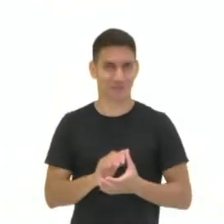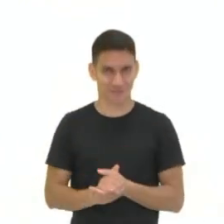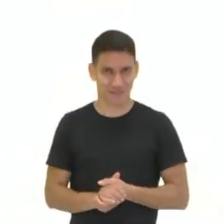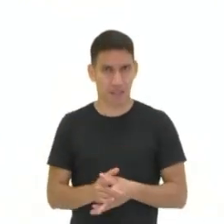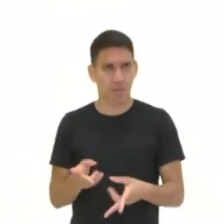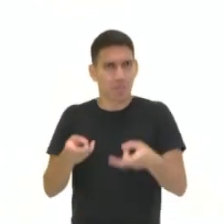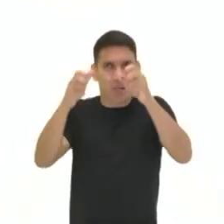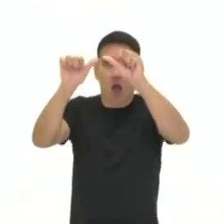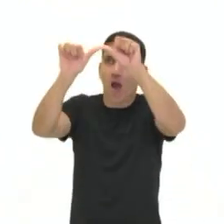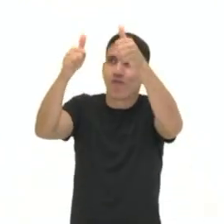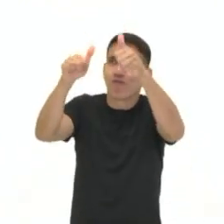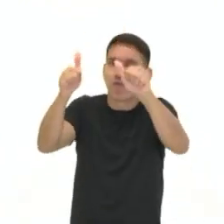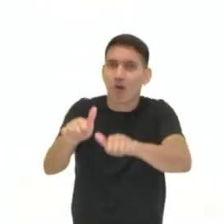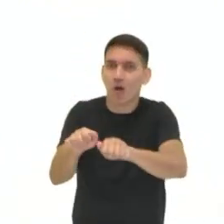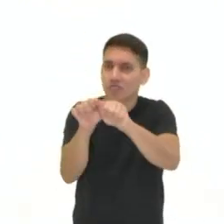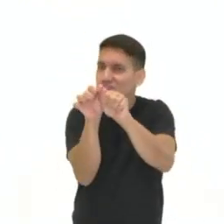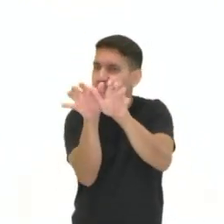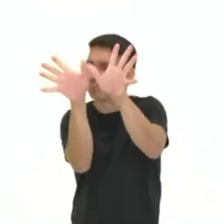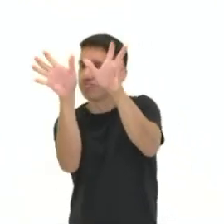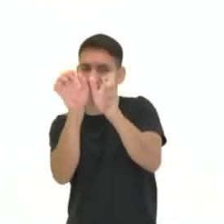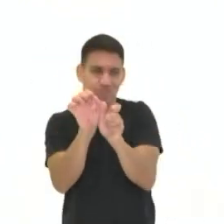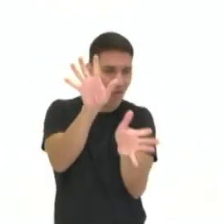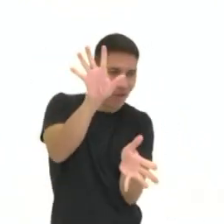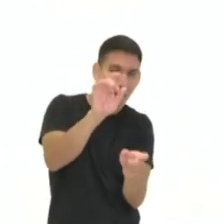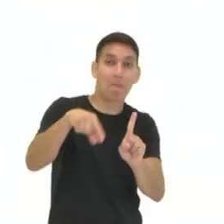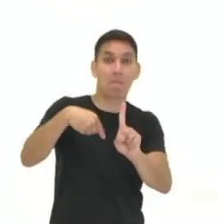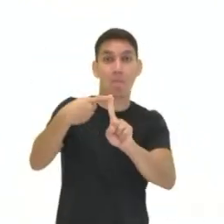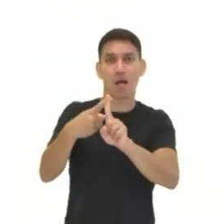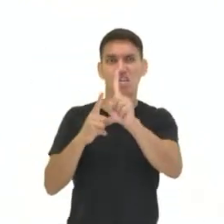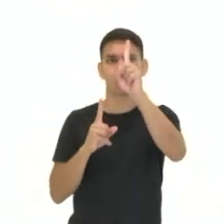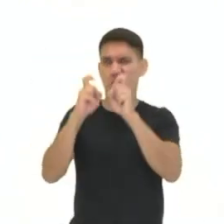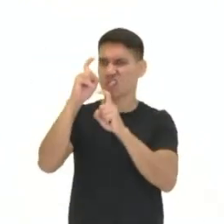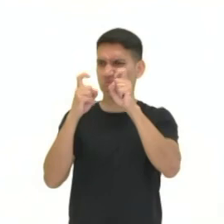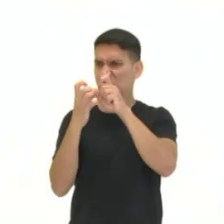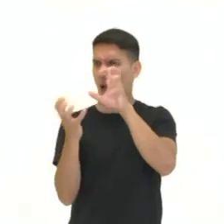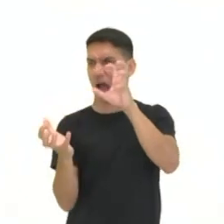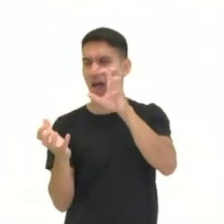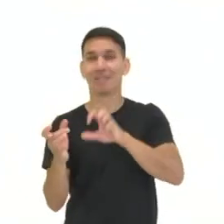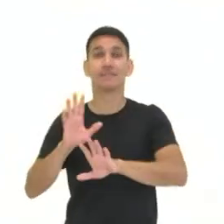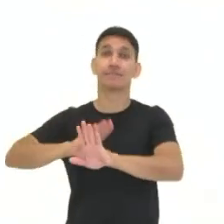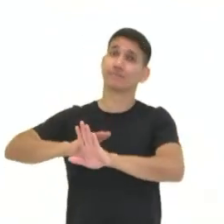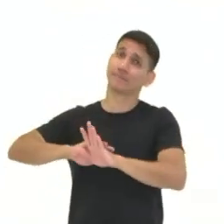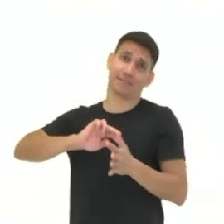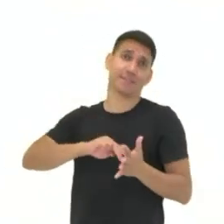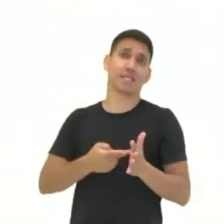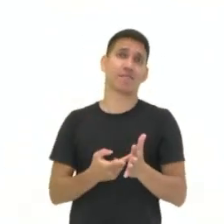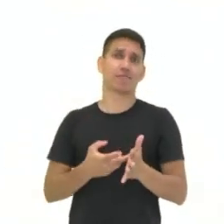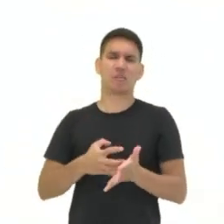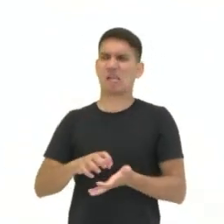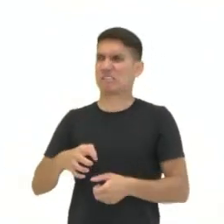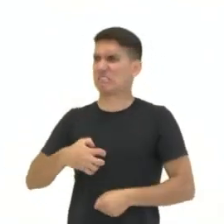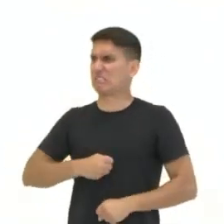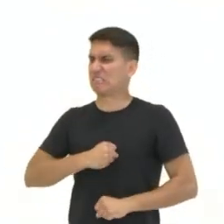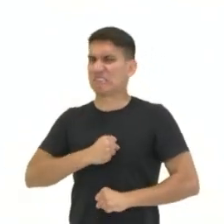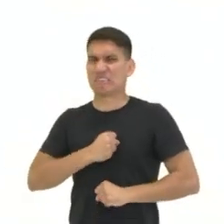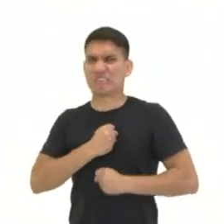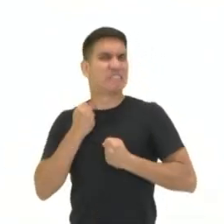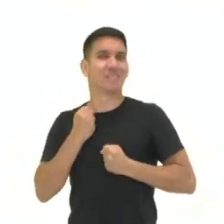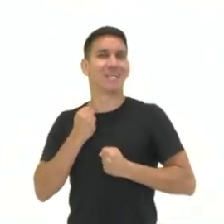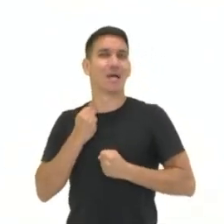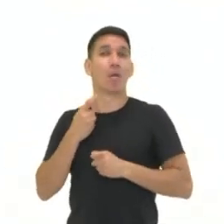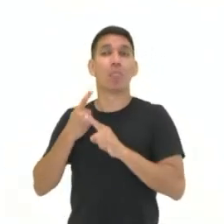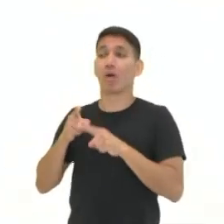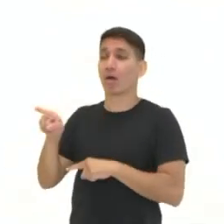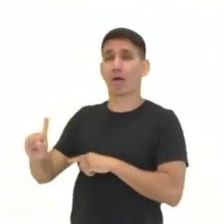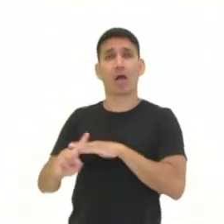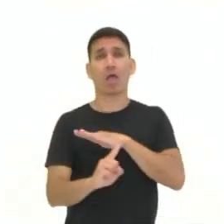do balãozinho e sua expressão facial indicam irritação com a atendente, né? Se vocês descreveram